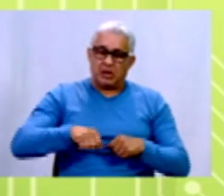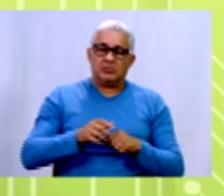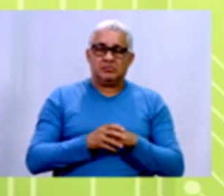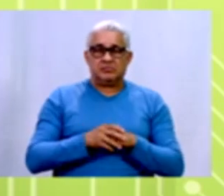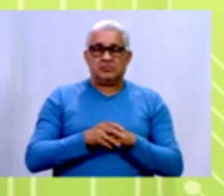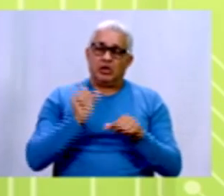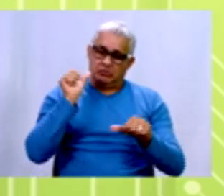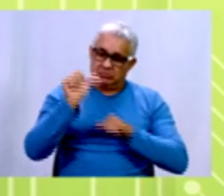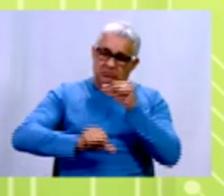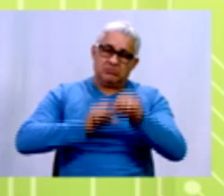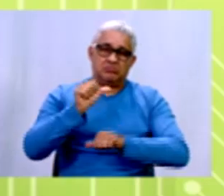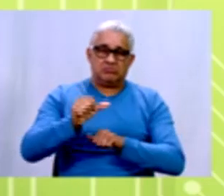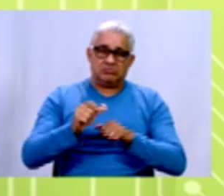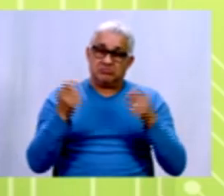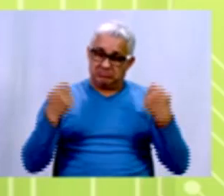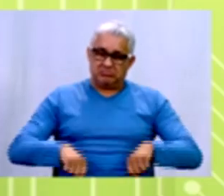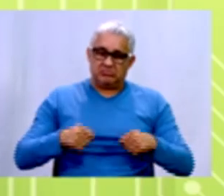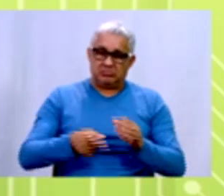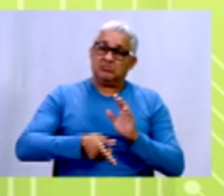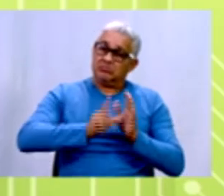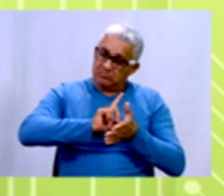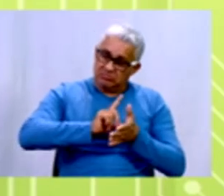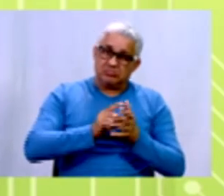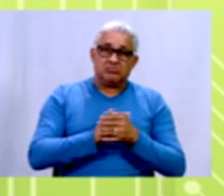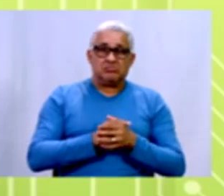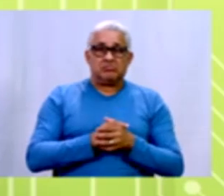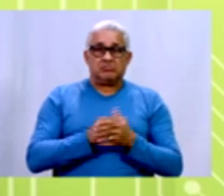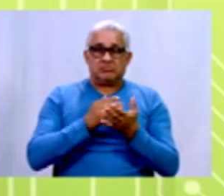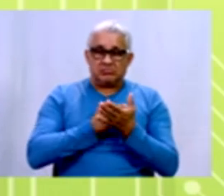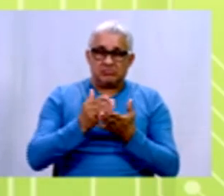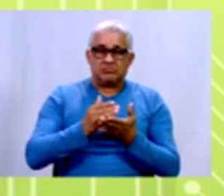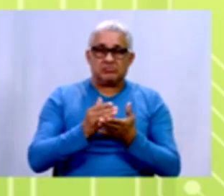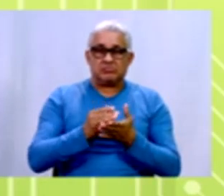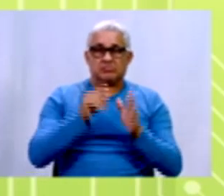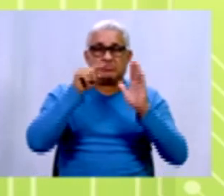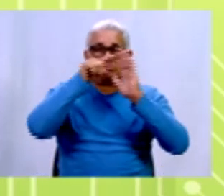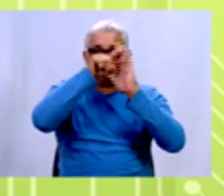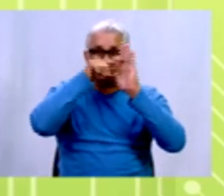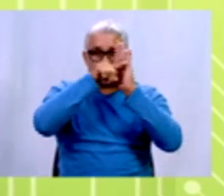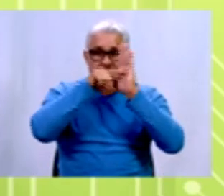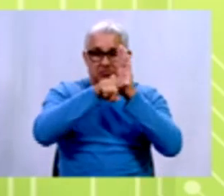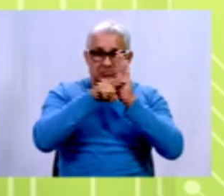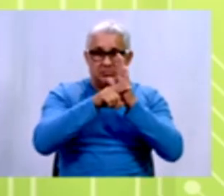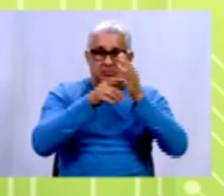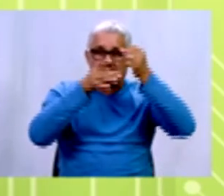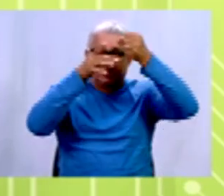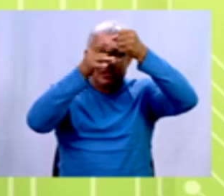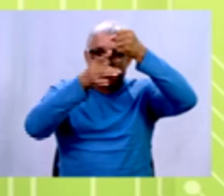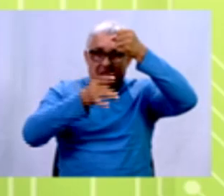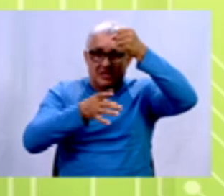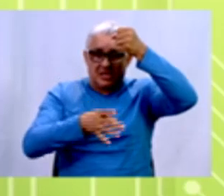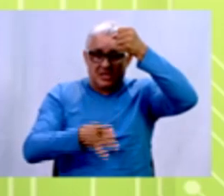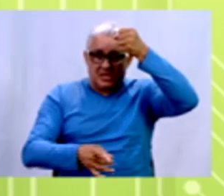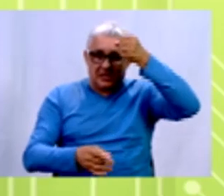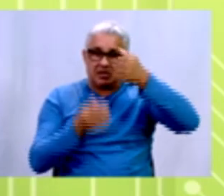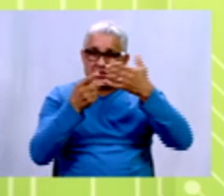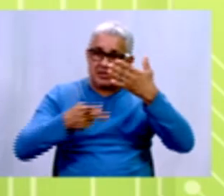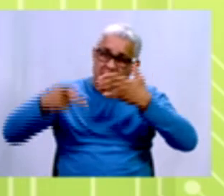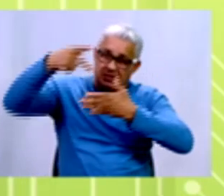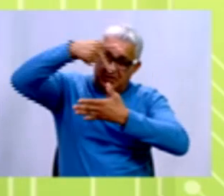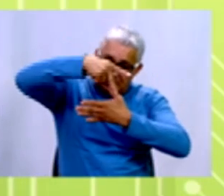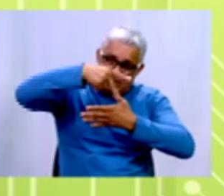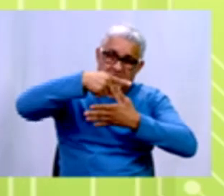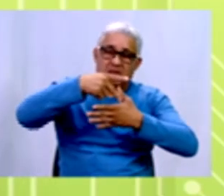necessário, antes desse sprint ter início, os requisitos vão ser detalhados, repriorizados, o